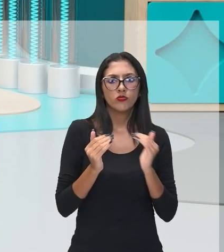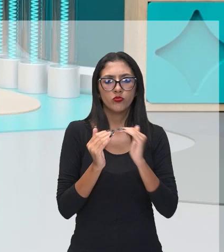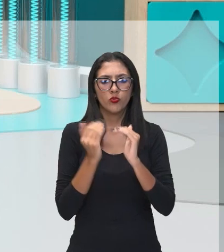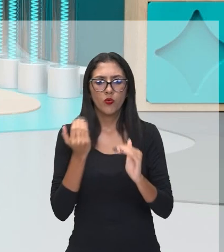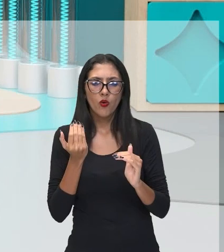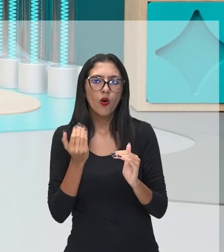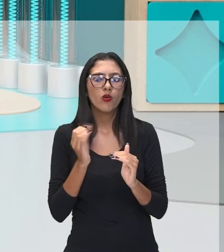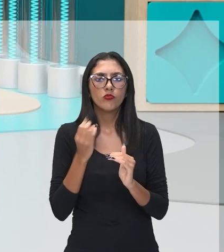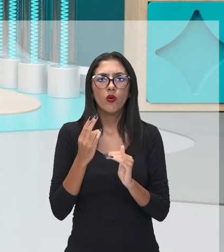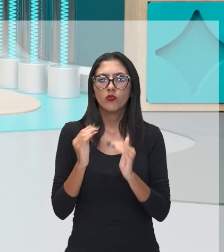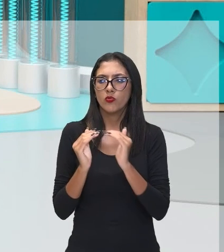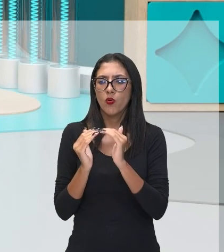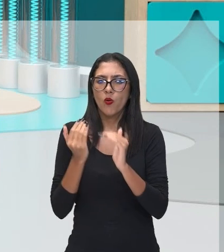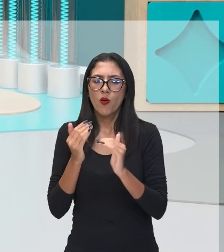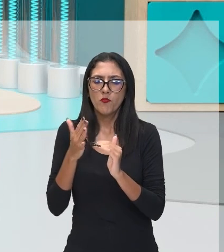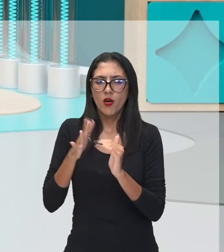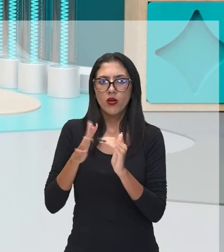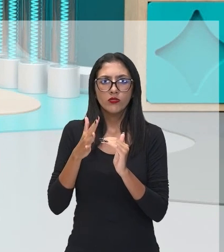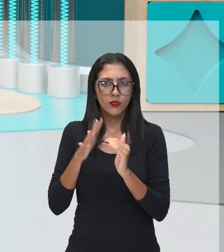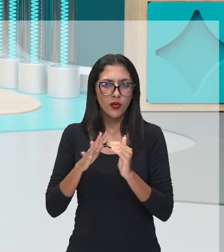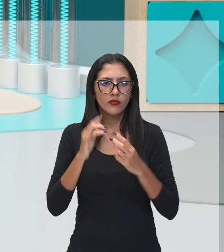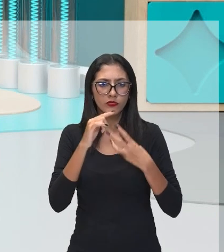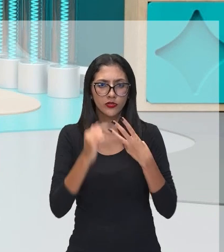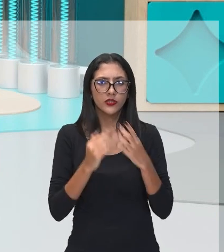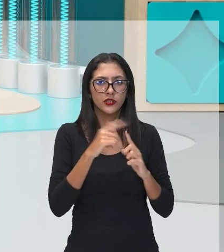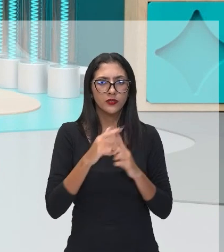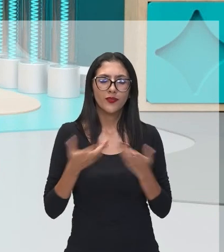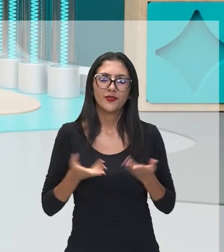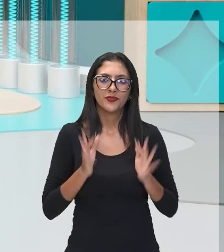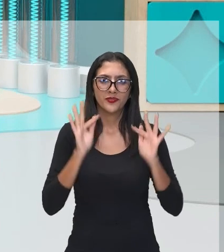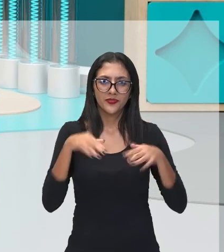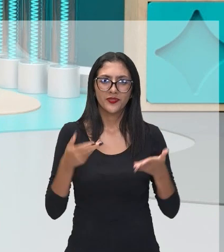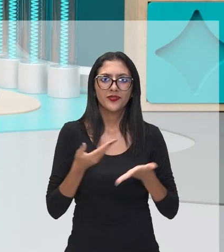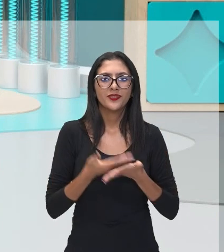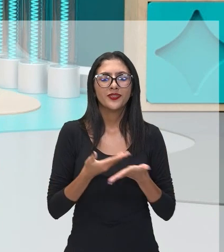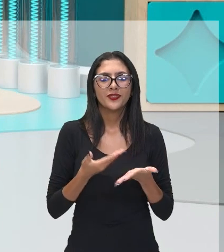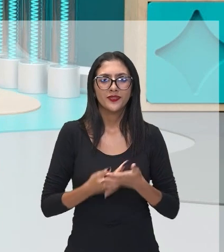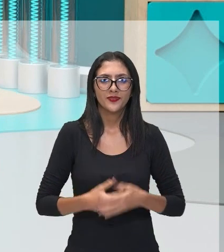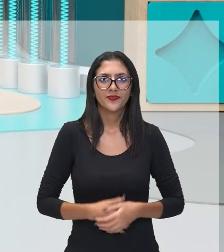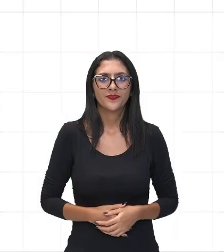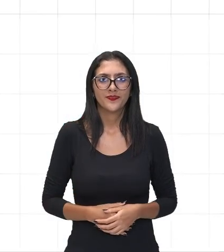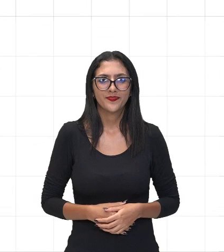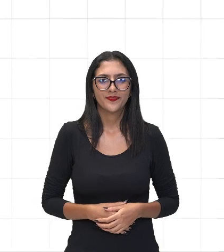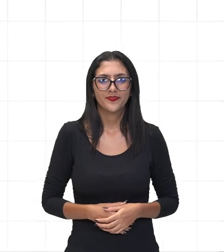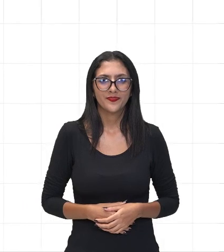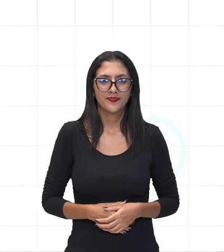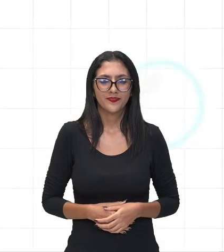texto, as marcas linguísticas, certo? Vamos finalizar a nossa aula aqui.